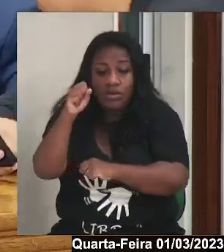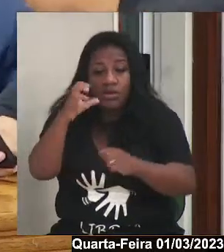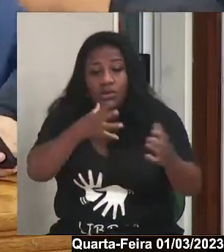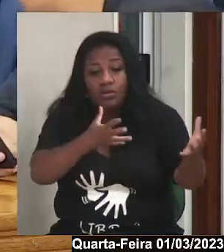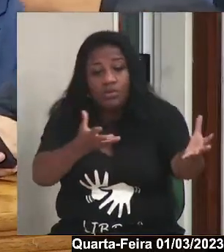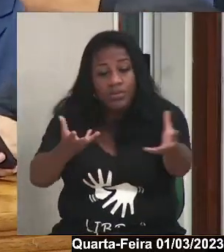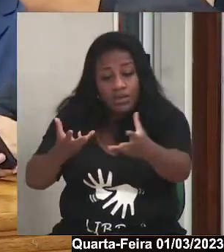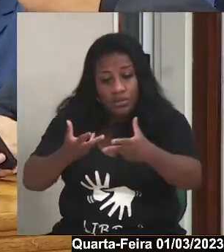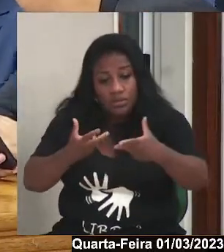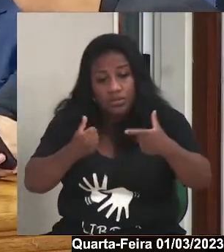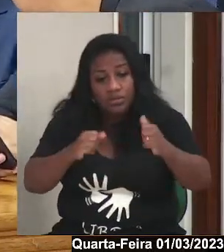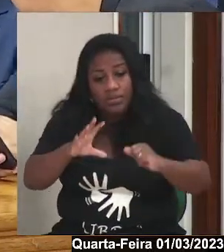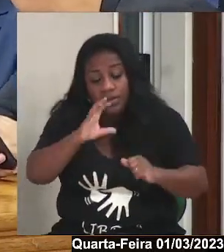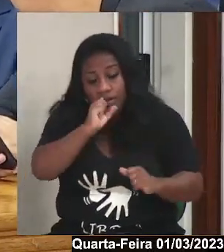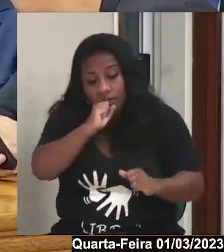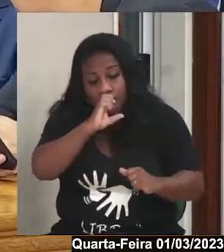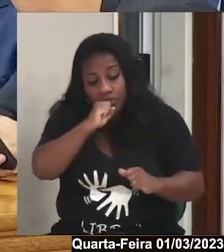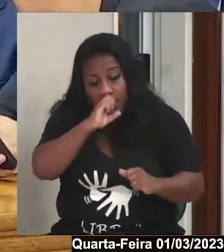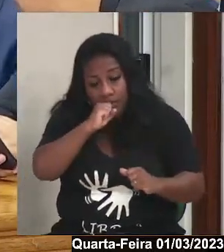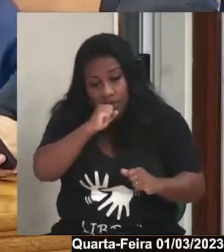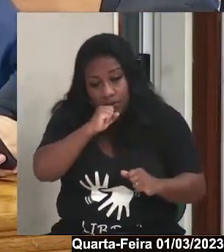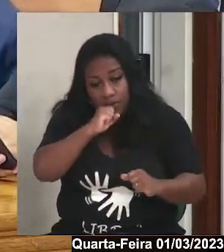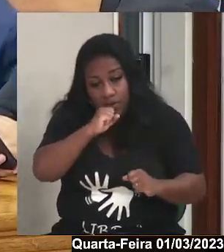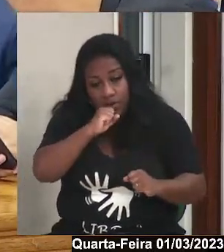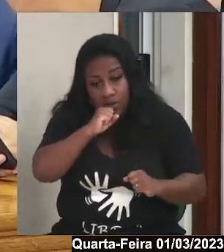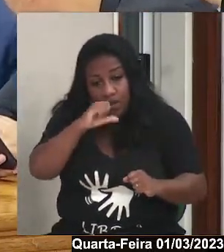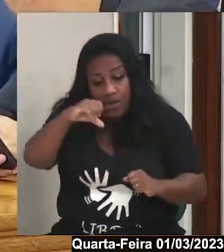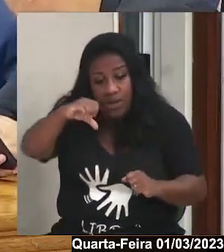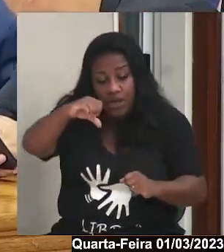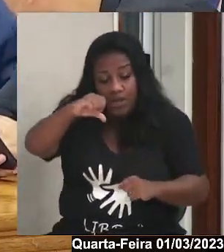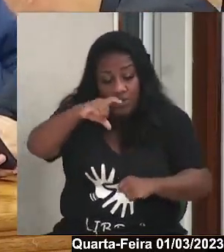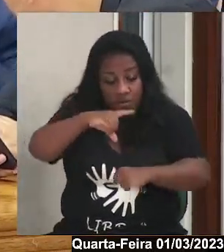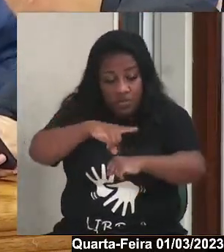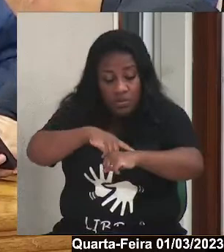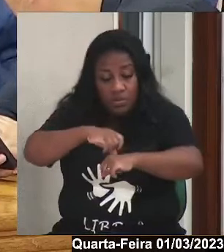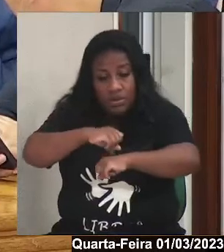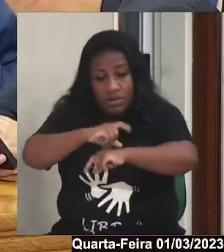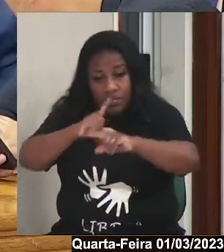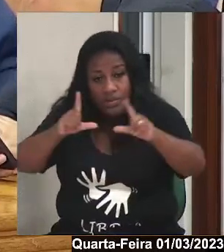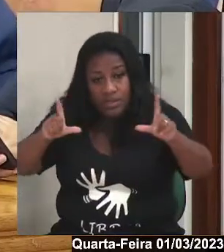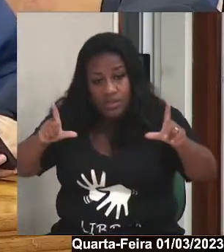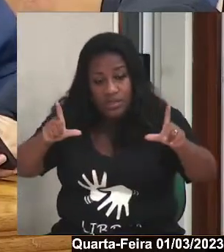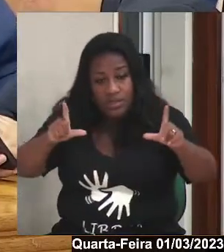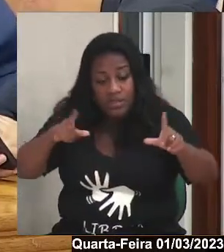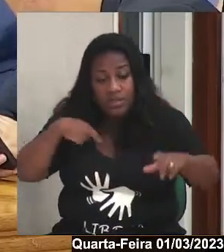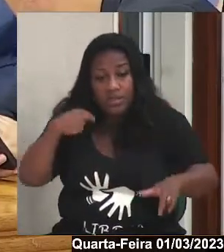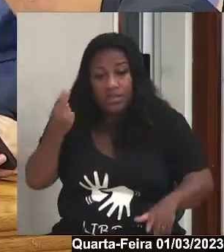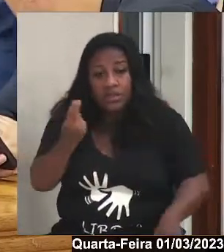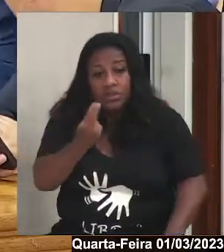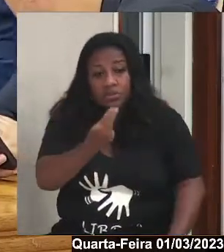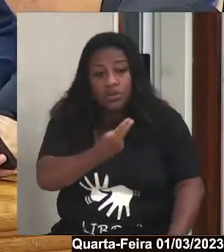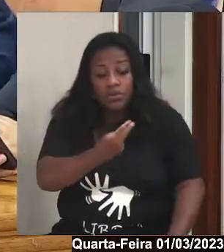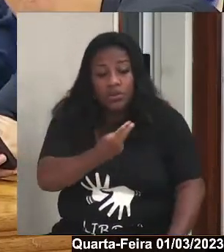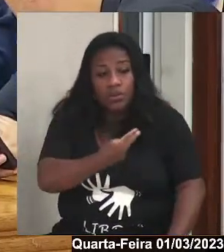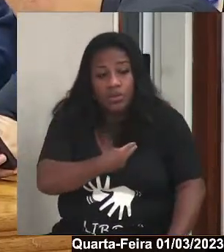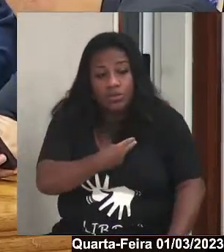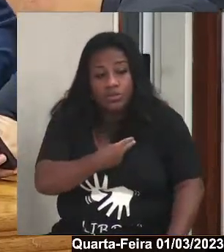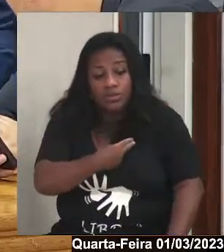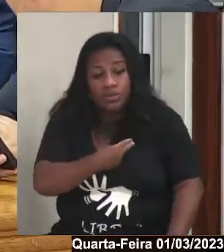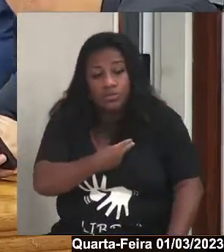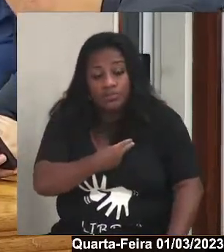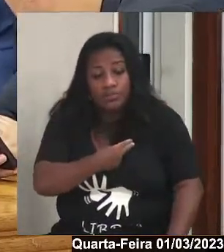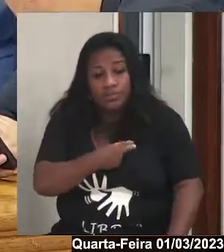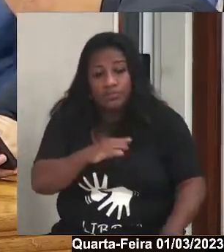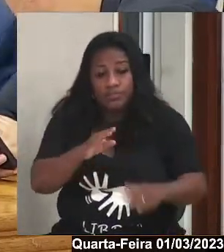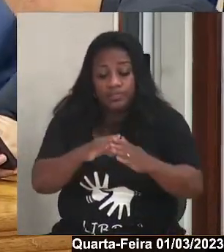todos vocês para no sábado, às 9 horas da manhã, nós estaremos todos